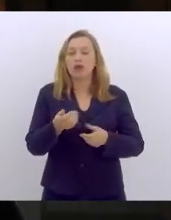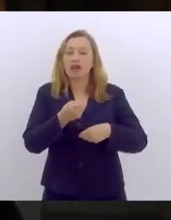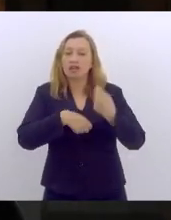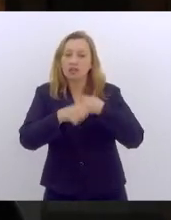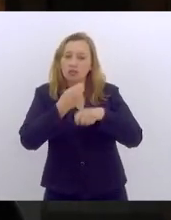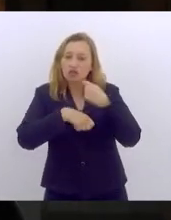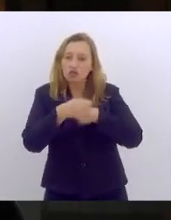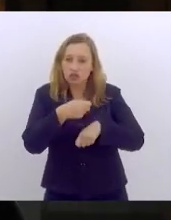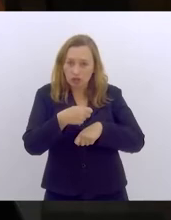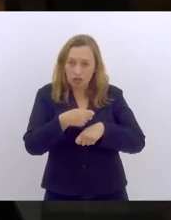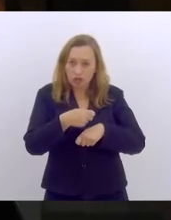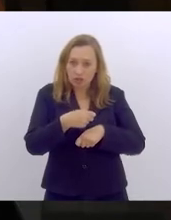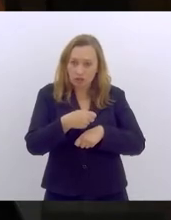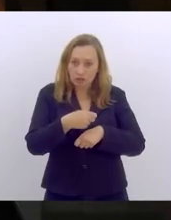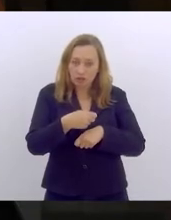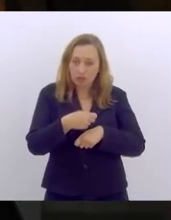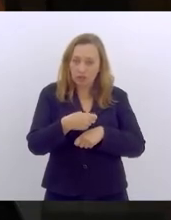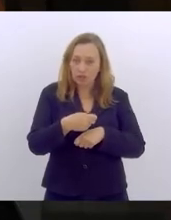economia